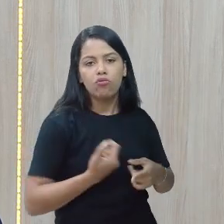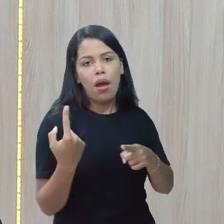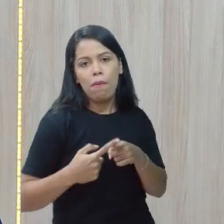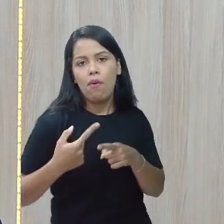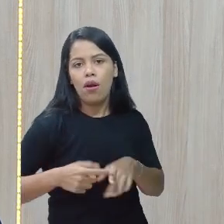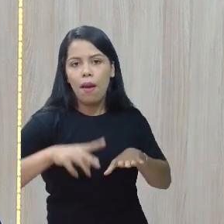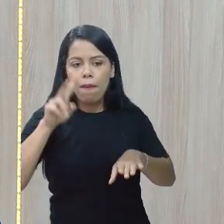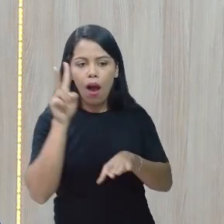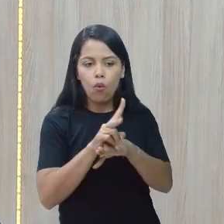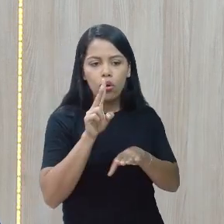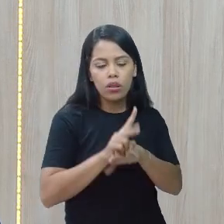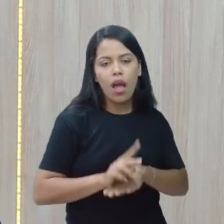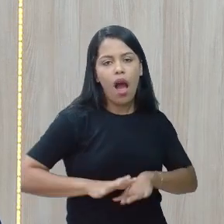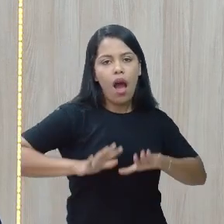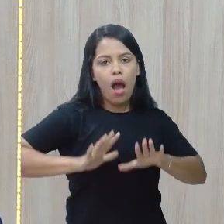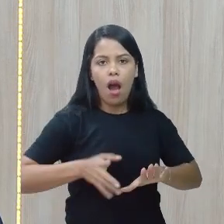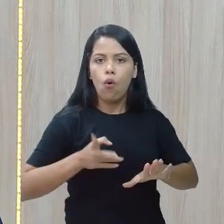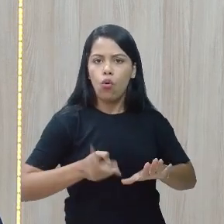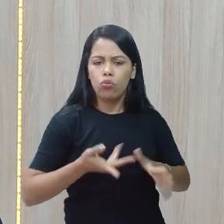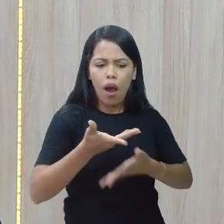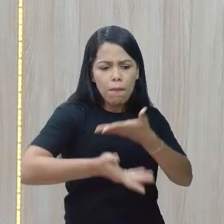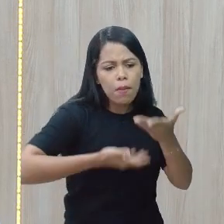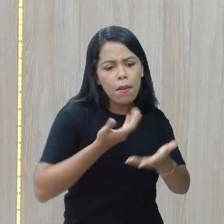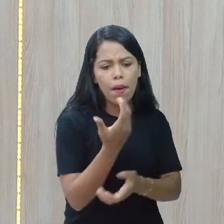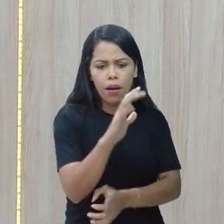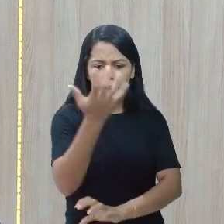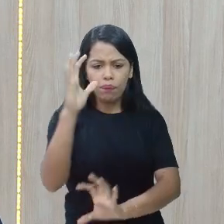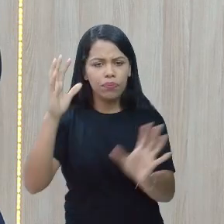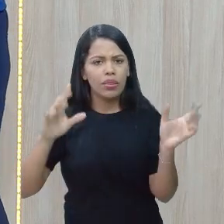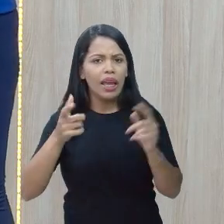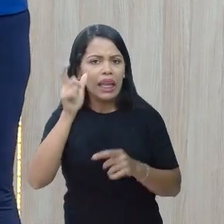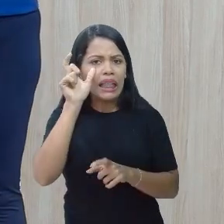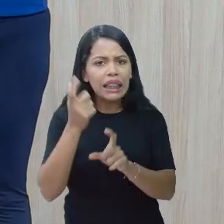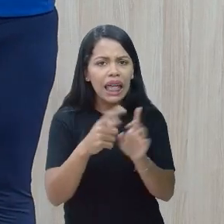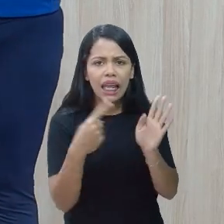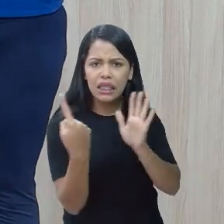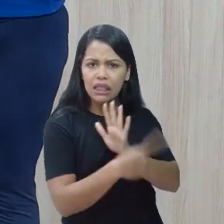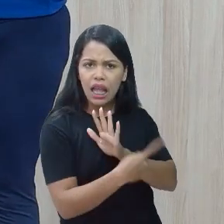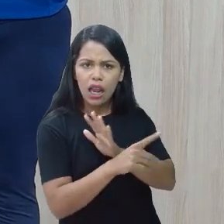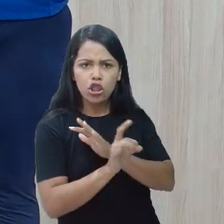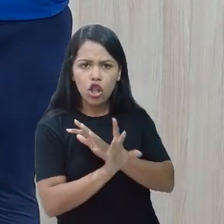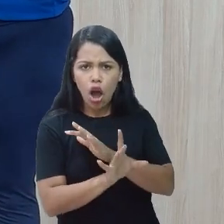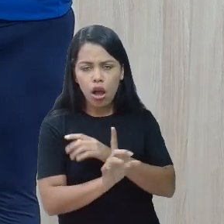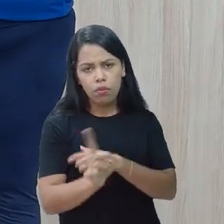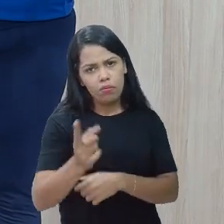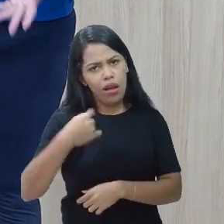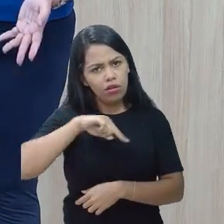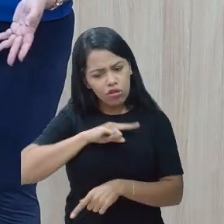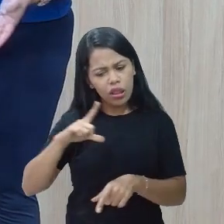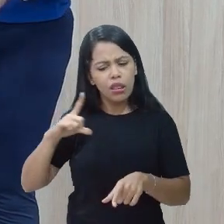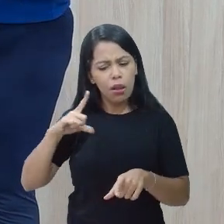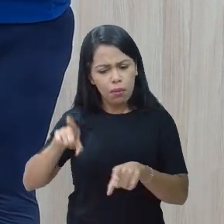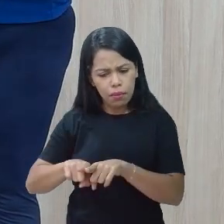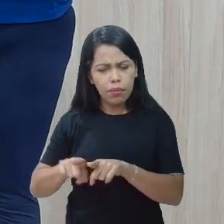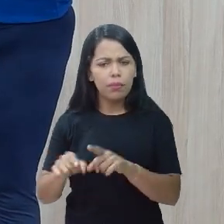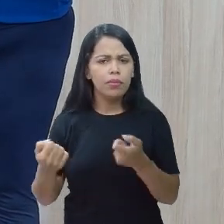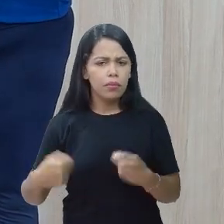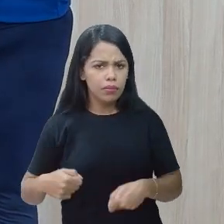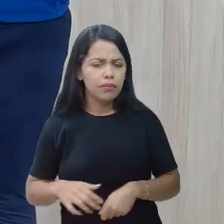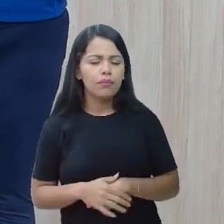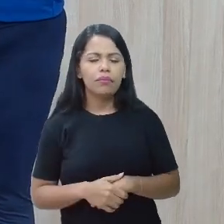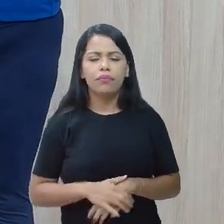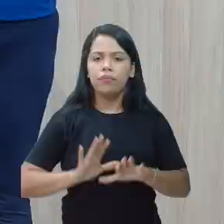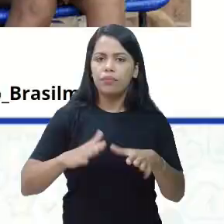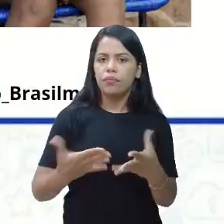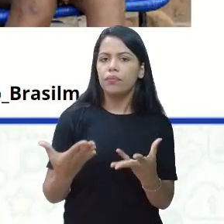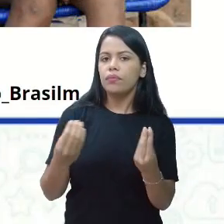meio ambiente não interessa só eles, interessa a gente também. Também é importante para a gente, né, e para o planeta como um todo. Então,